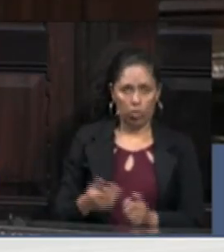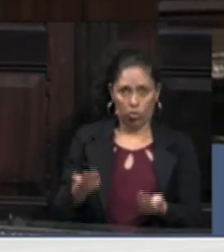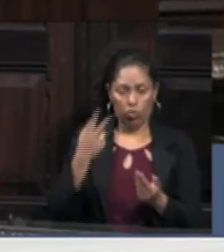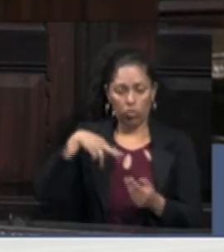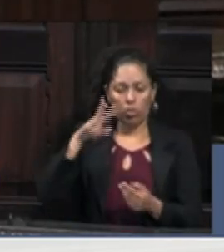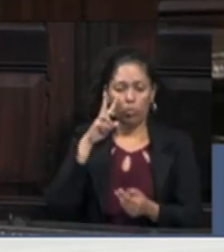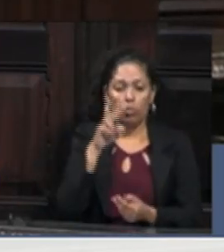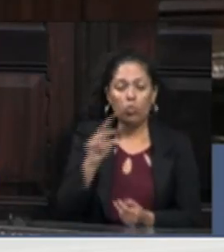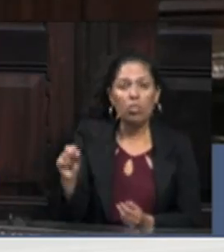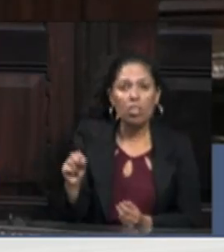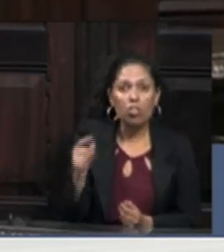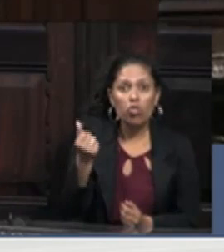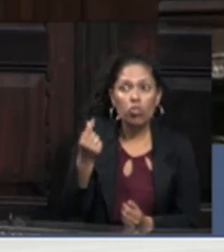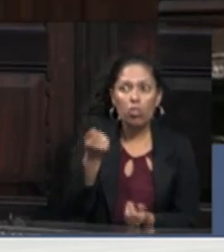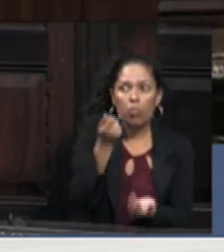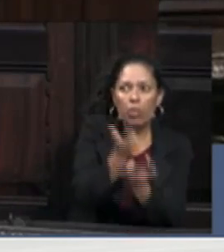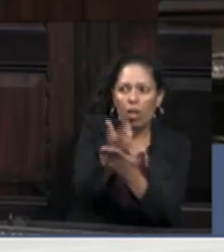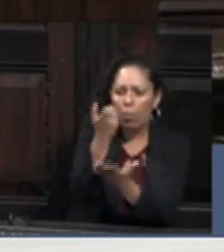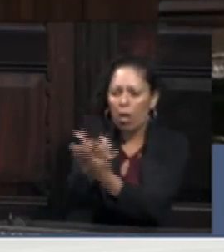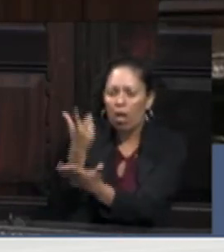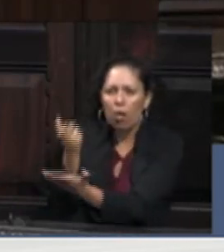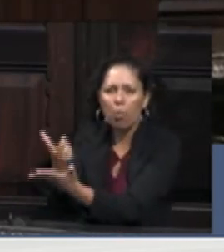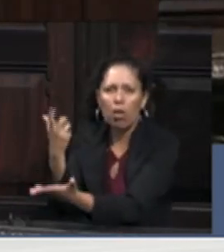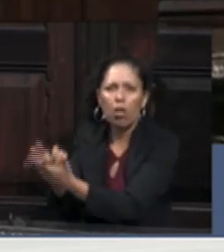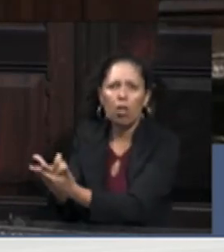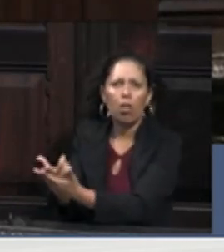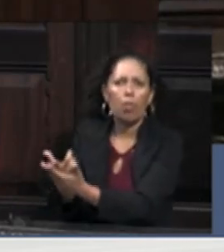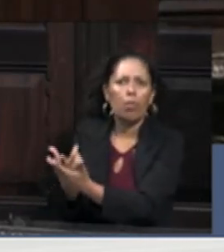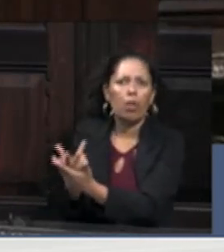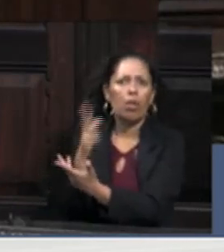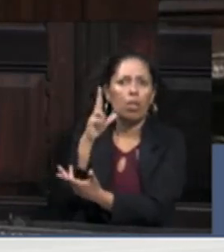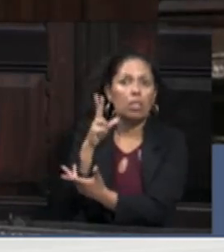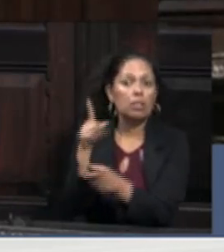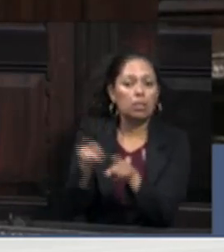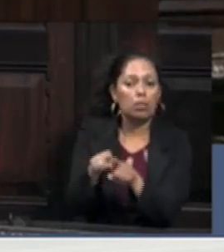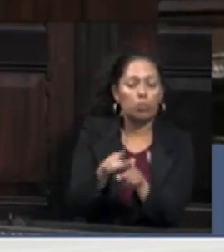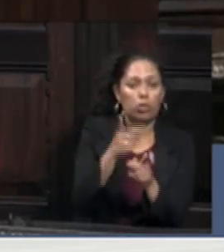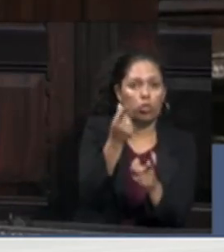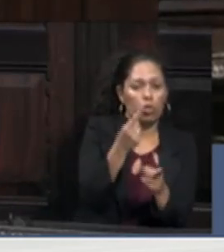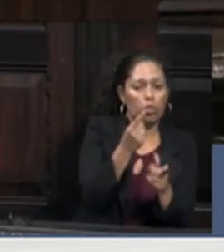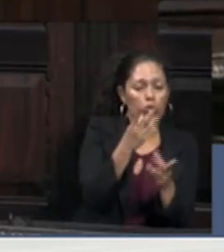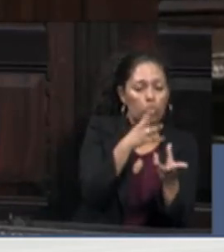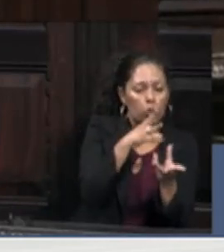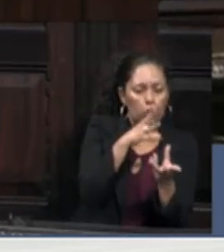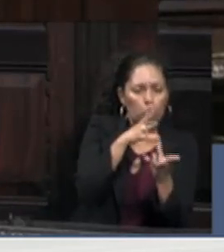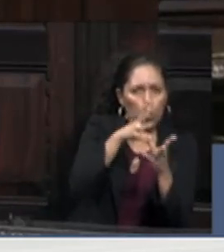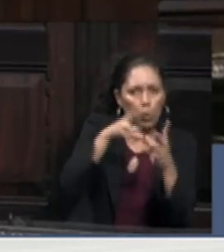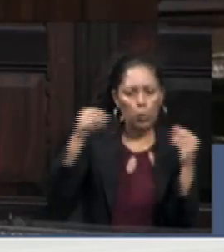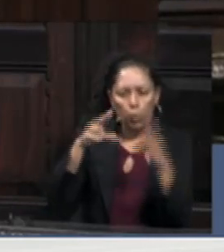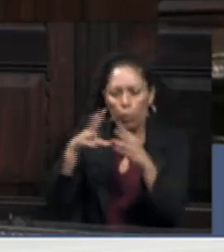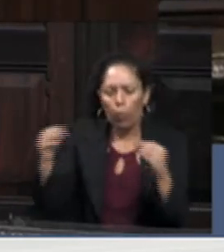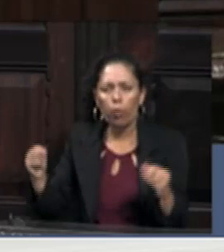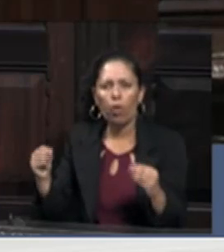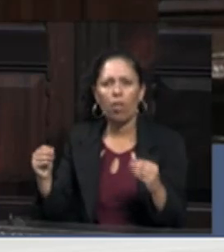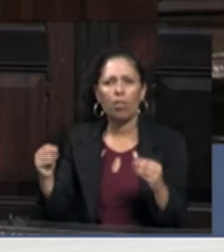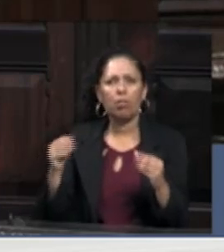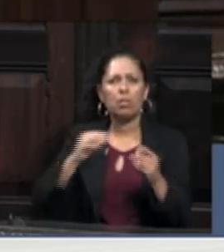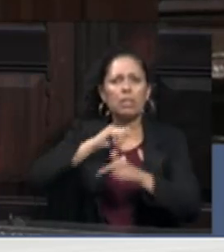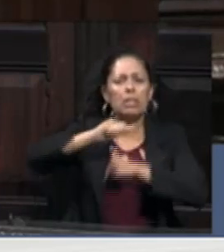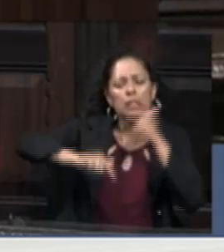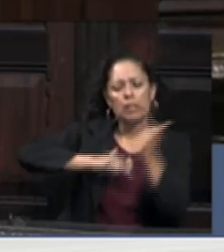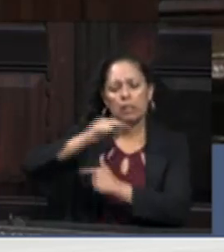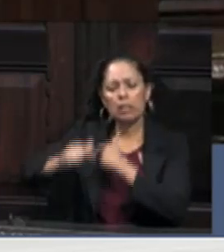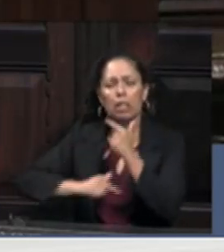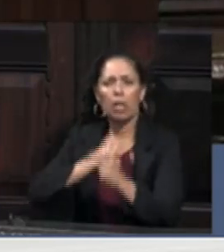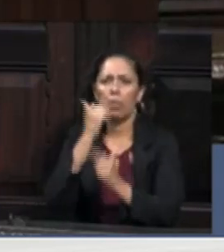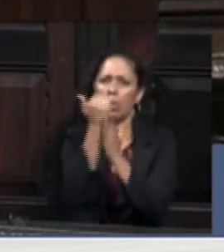preciso avaliar. Eu não estou aqui fazendo assim, uma crítica pessoal a ninguém, é preciso avaliar o modelo. Quanto tempo mais o